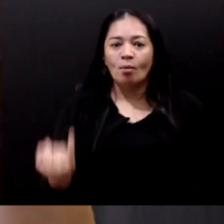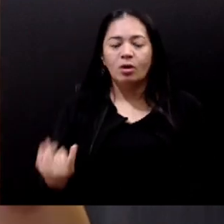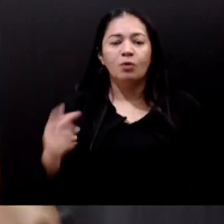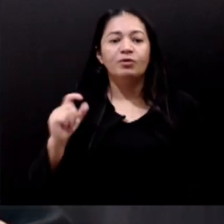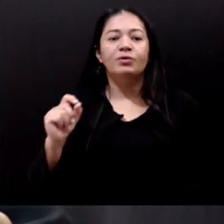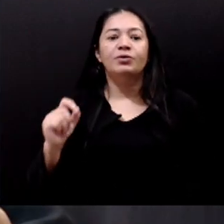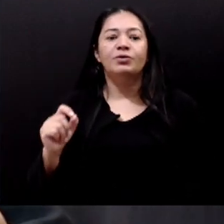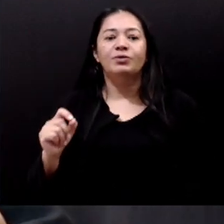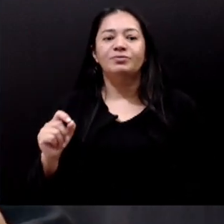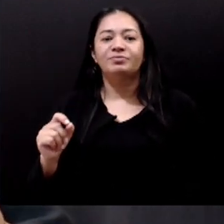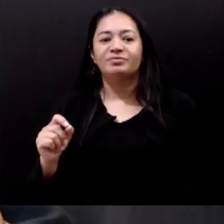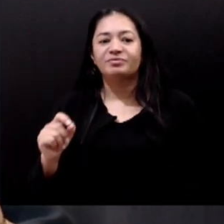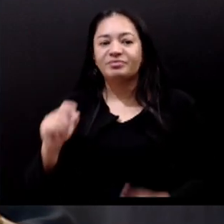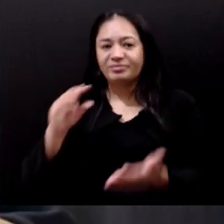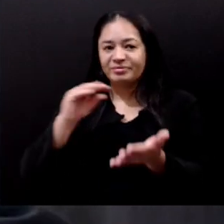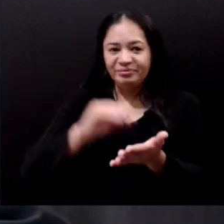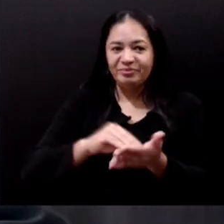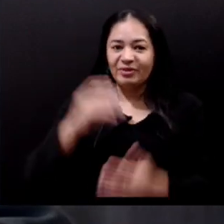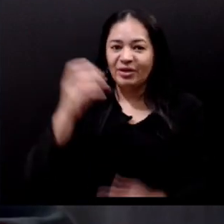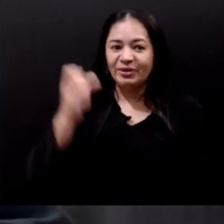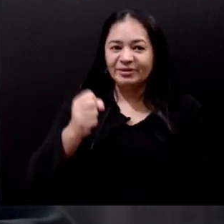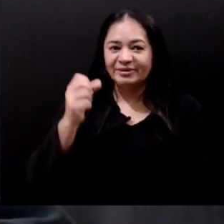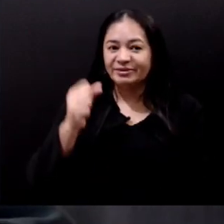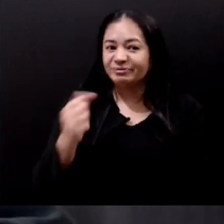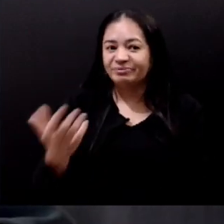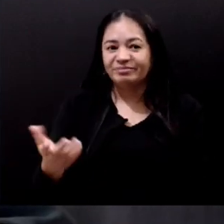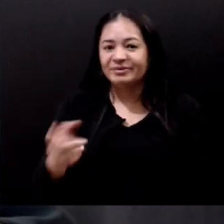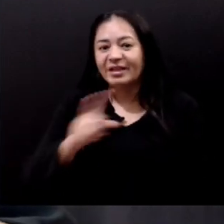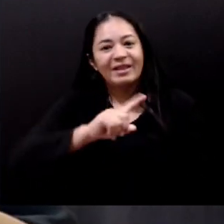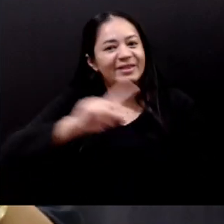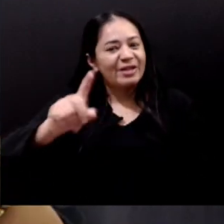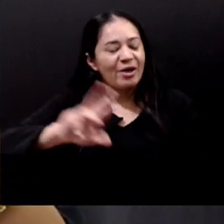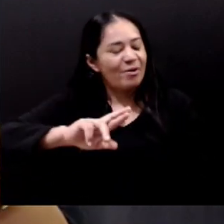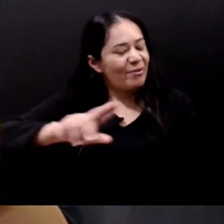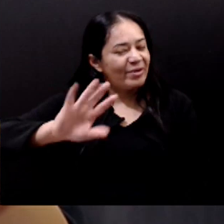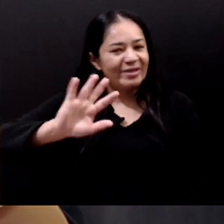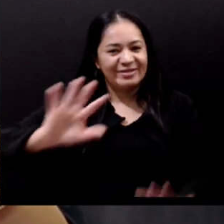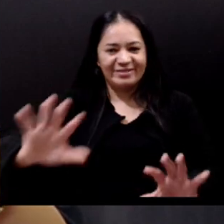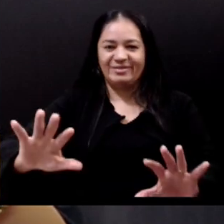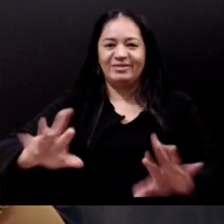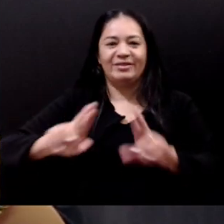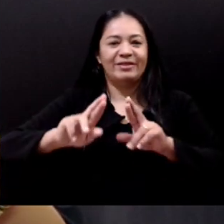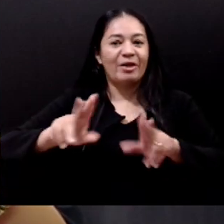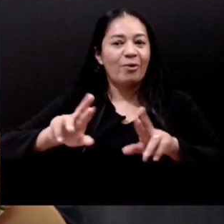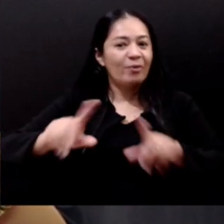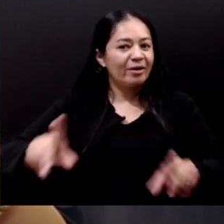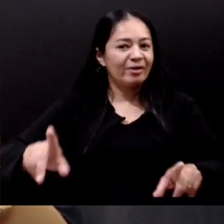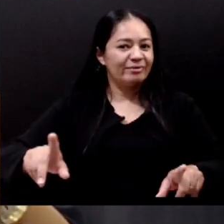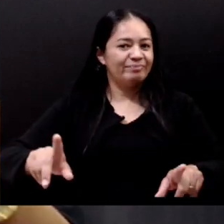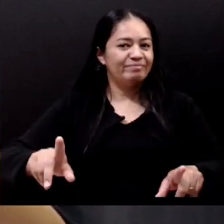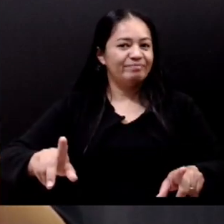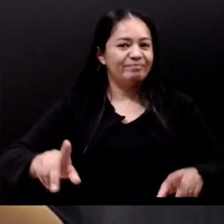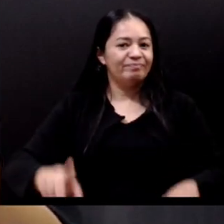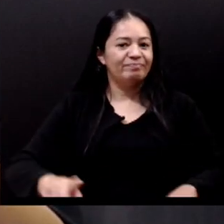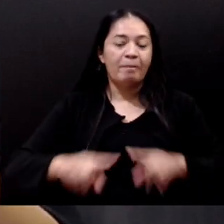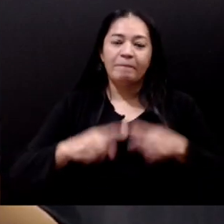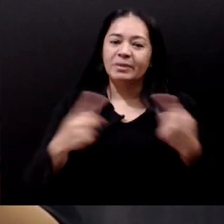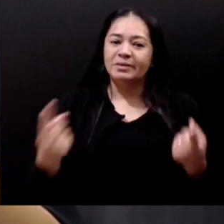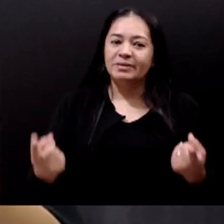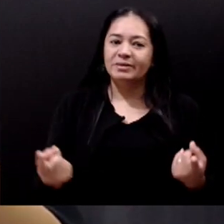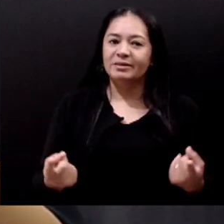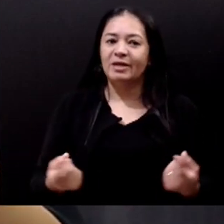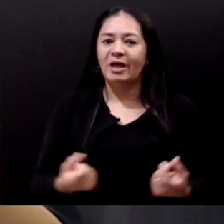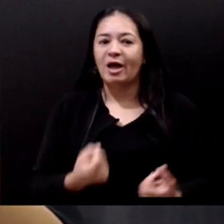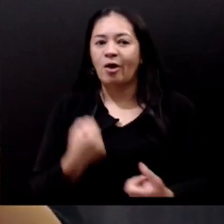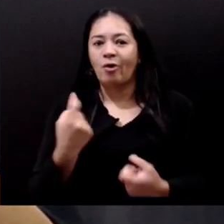falta da lactose ou a falta do glúten. E não é bem essa relação. Só que é, é algo que fica tão